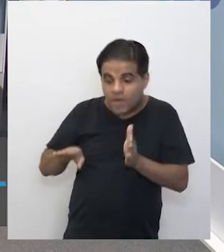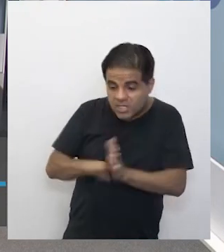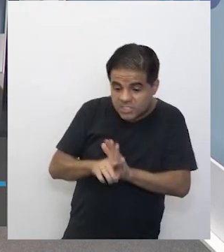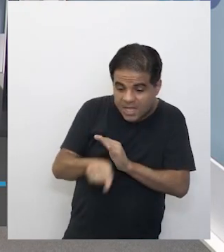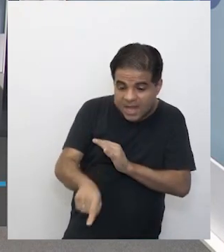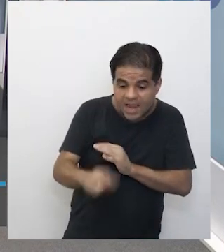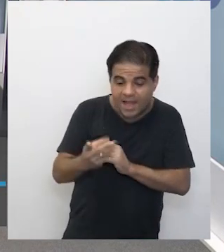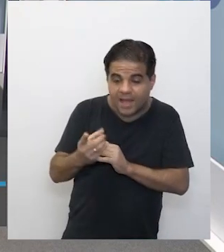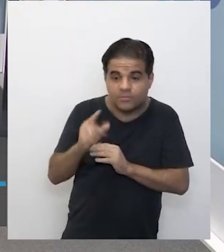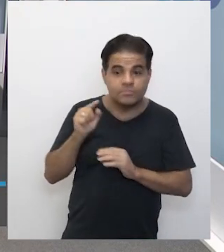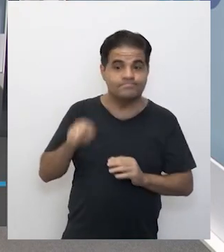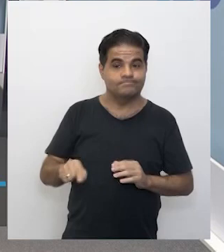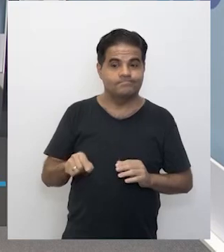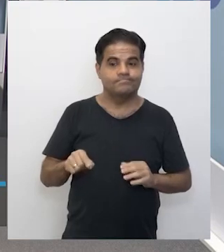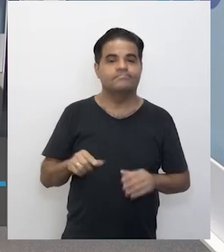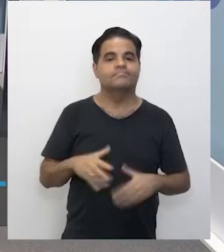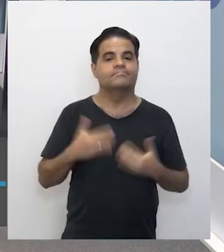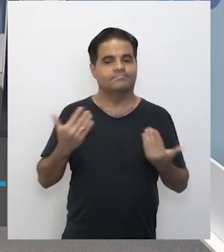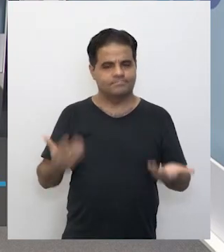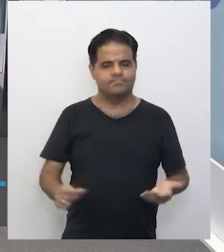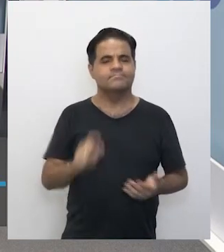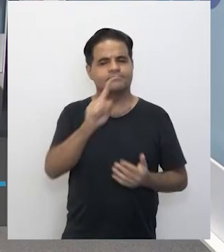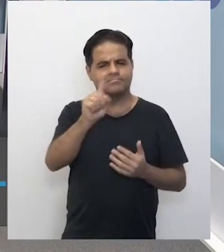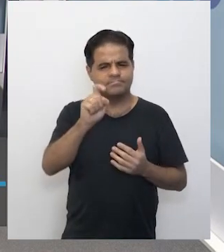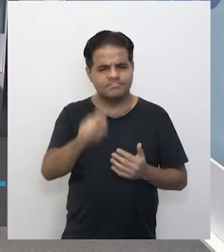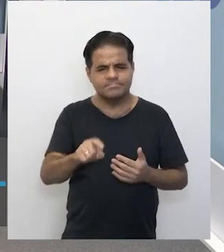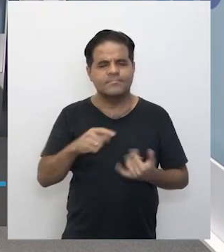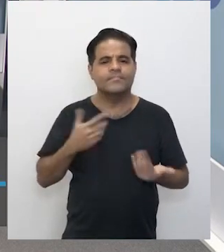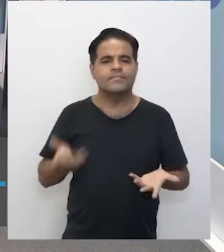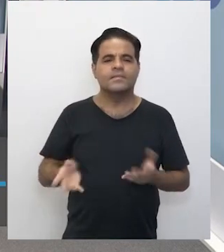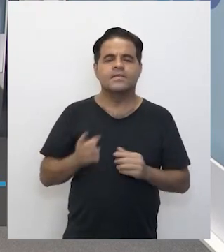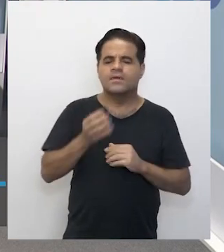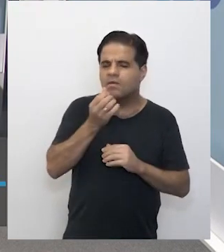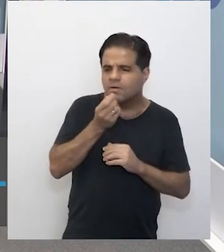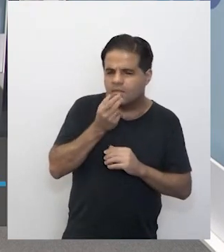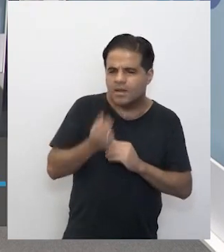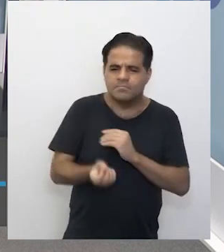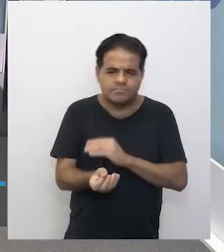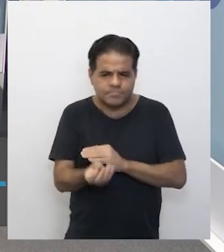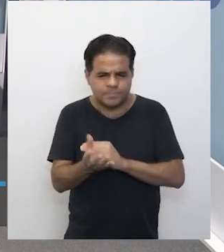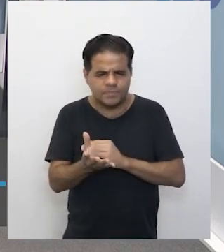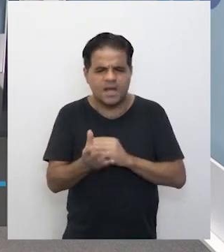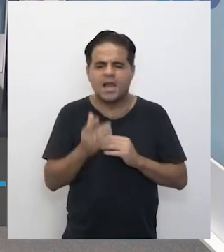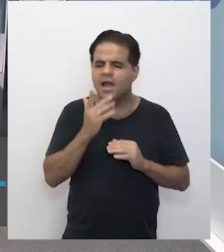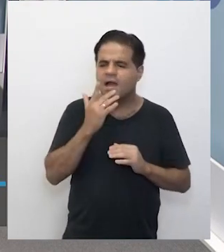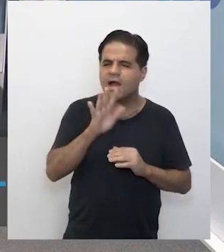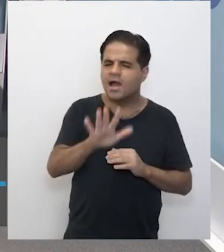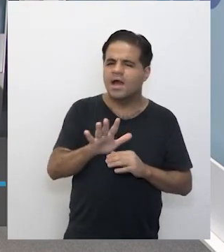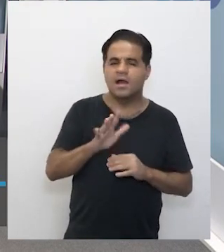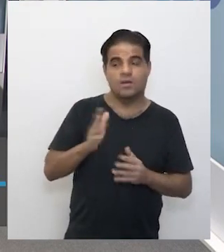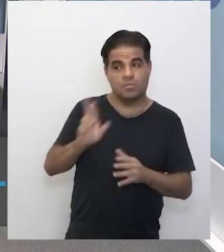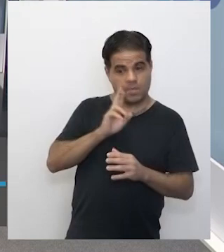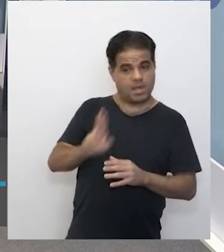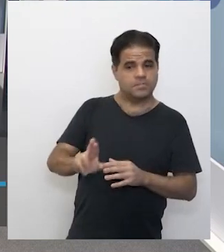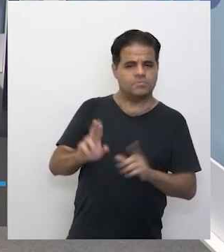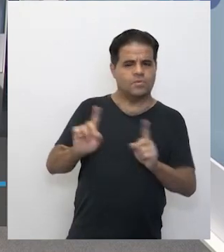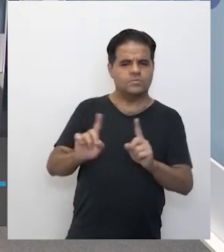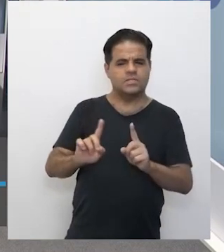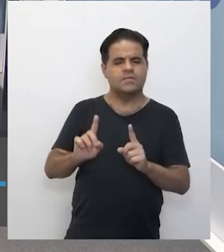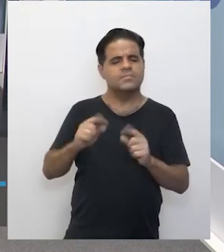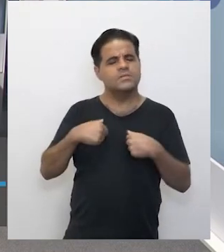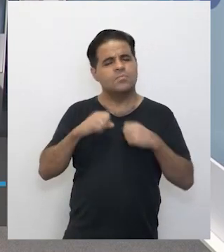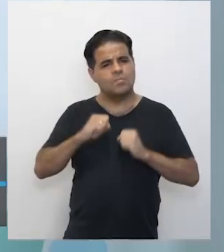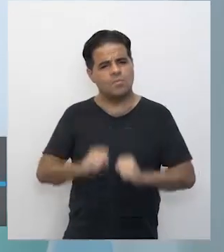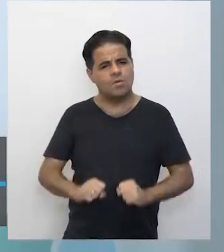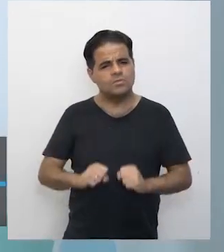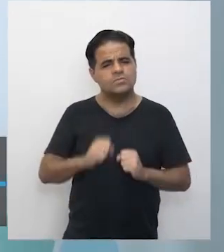embaixo a 14? Talvez eu esteja dando spoiler da sua aula, mas talvez não me responde. Sim. Mas eu posso